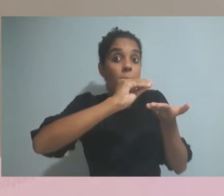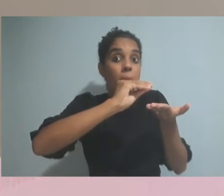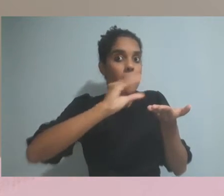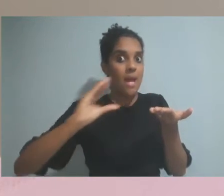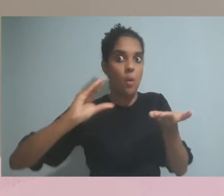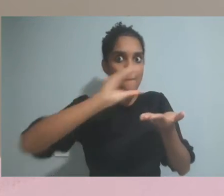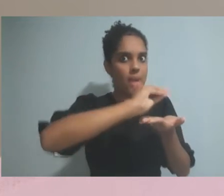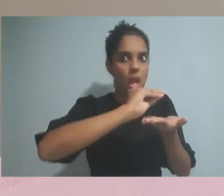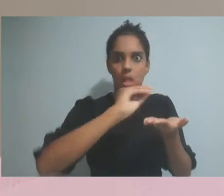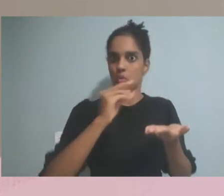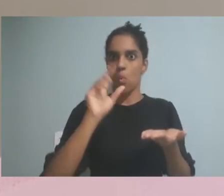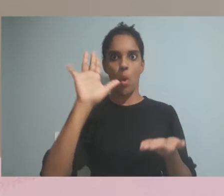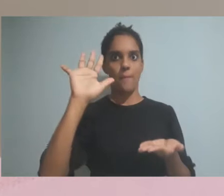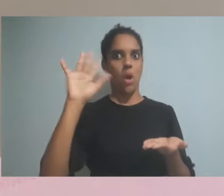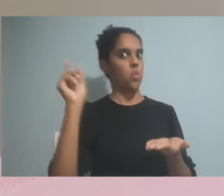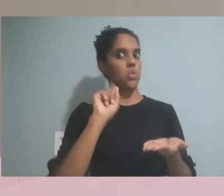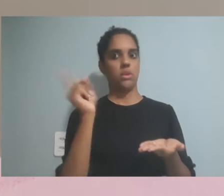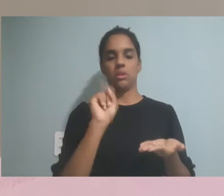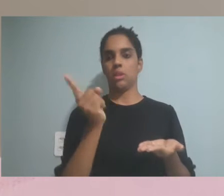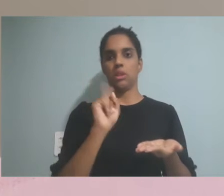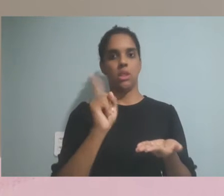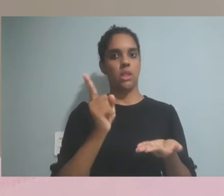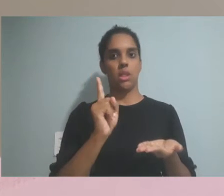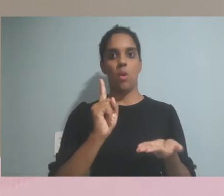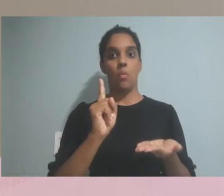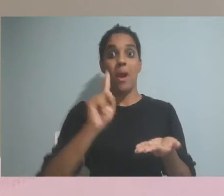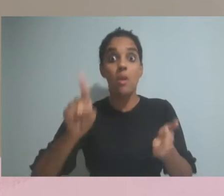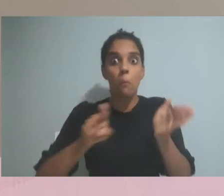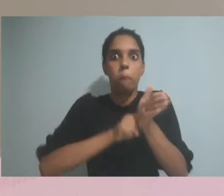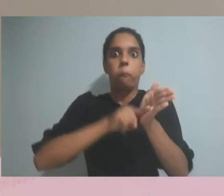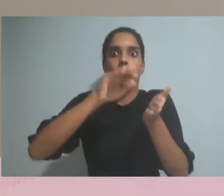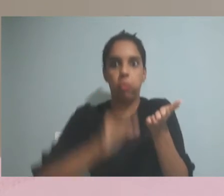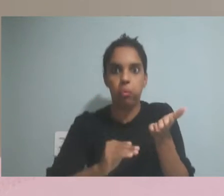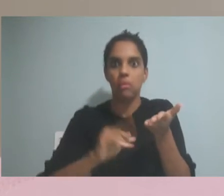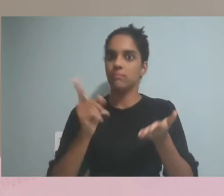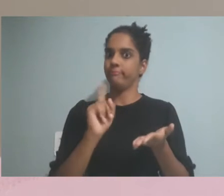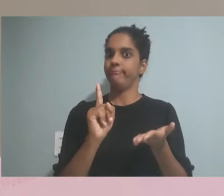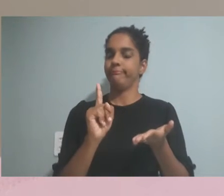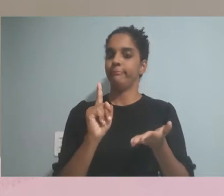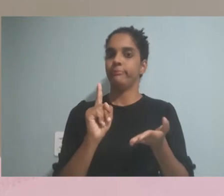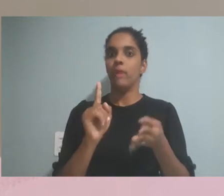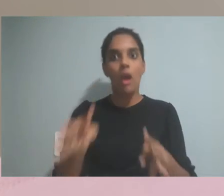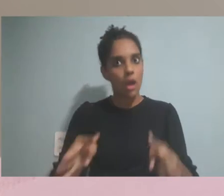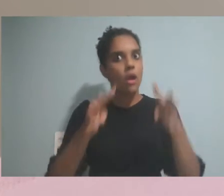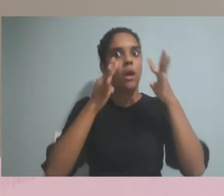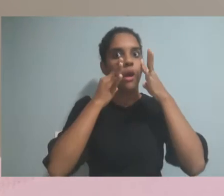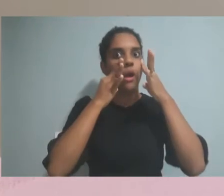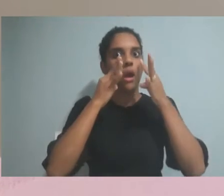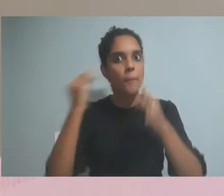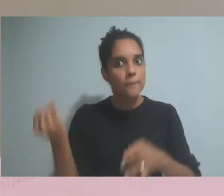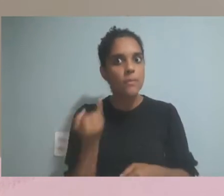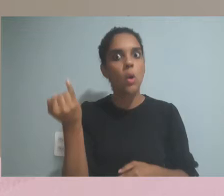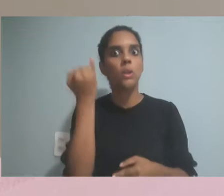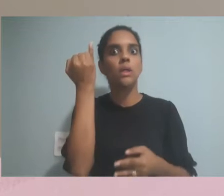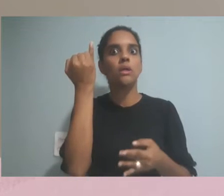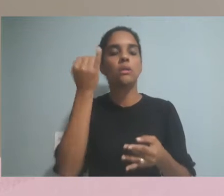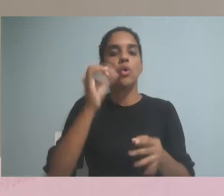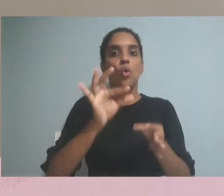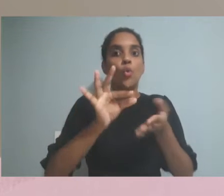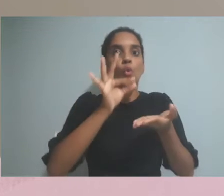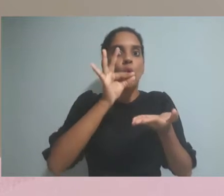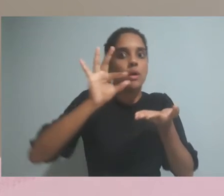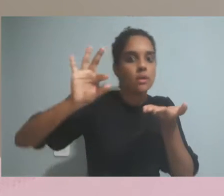no canudo para não tocá-lo diretamente com as mãos, para não descarregá-lo. Essa observação é